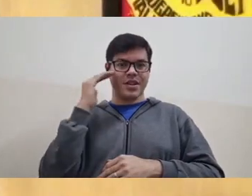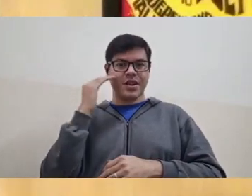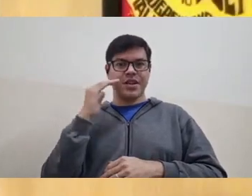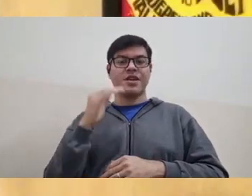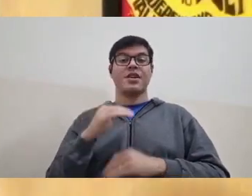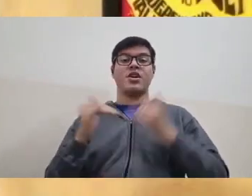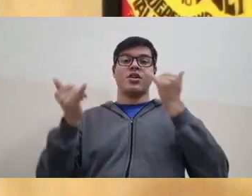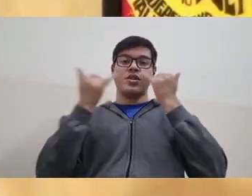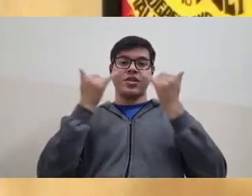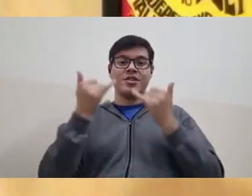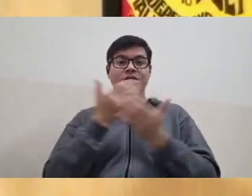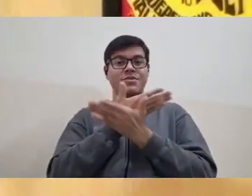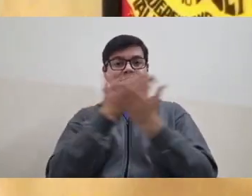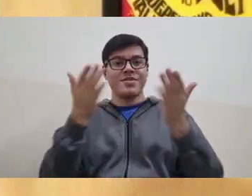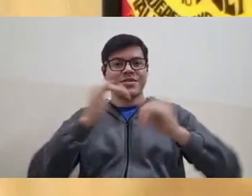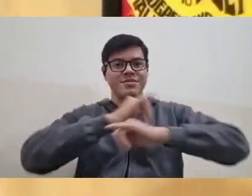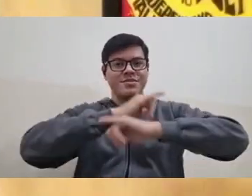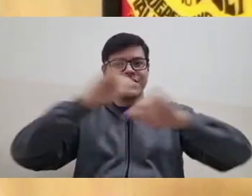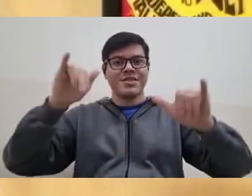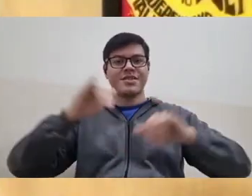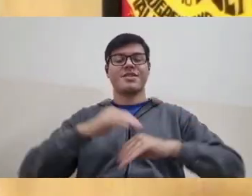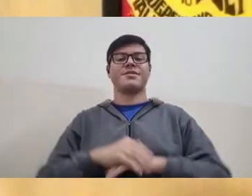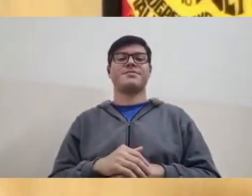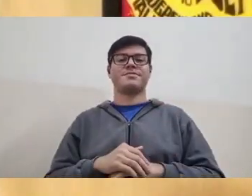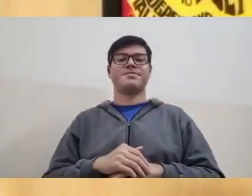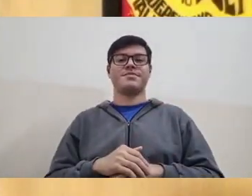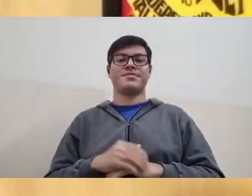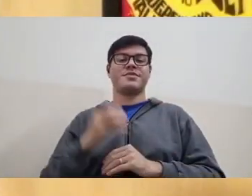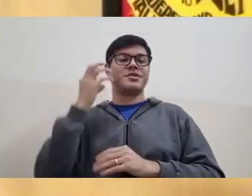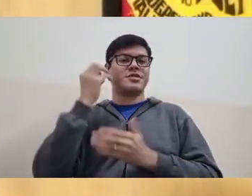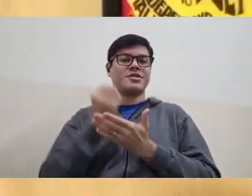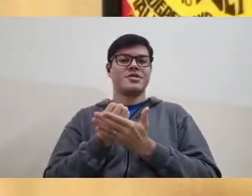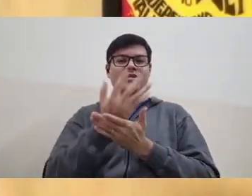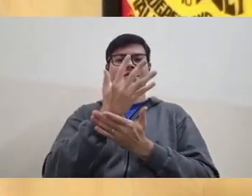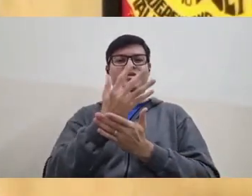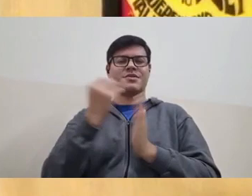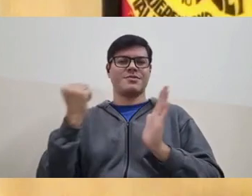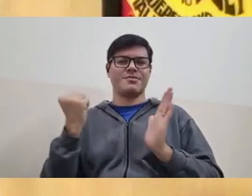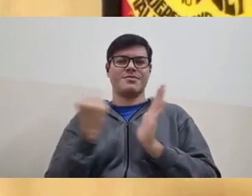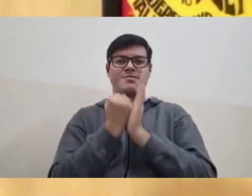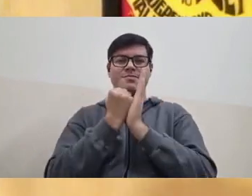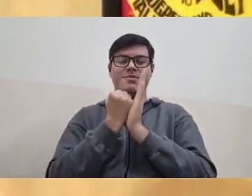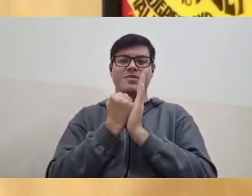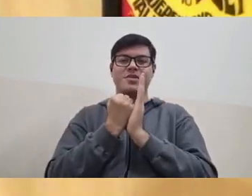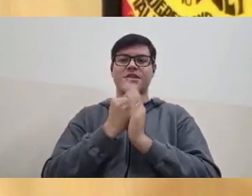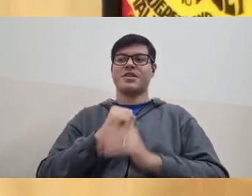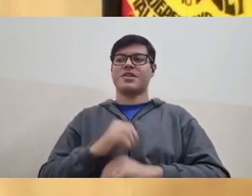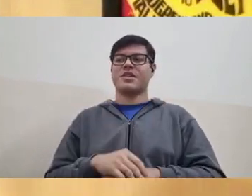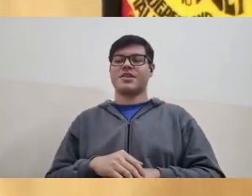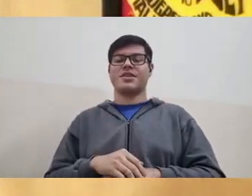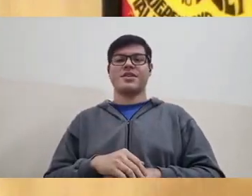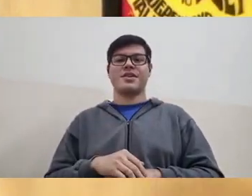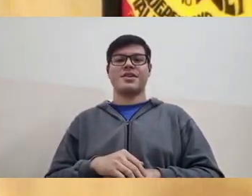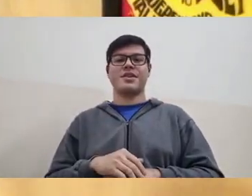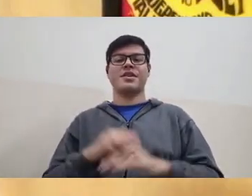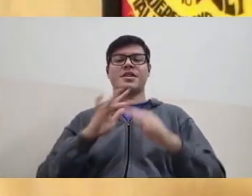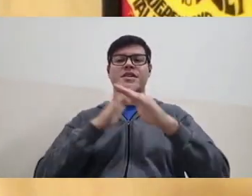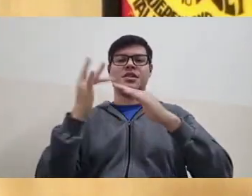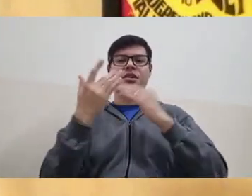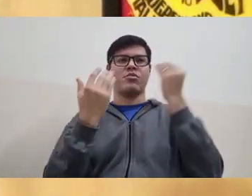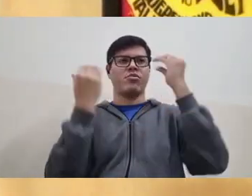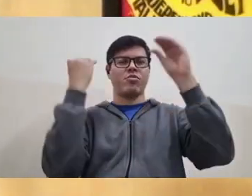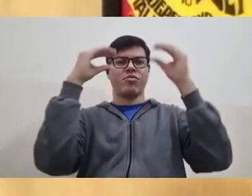as notícias de Araras para você nesse podcast que vai ficar para a história. Isso aqui não vai sair nunca mais das